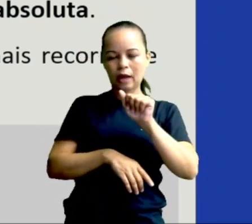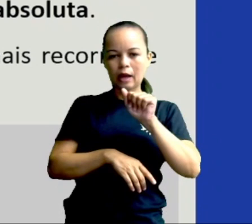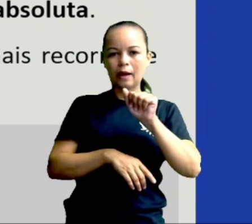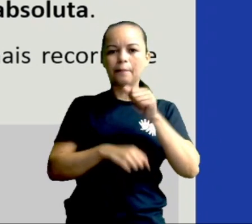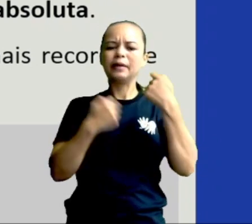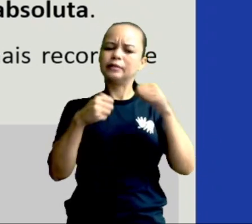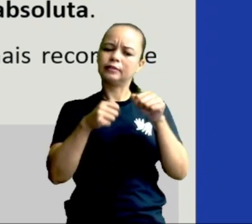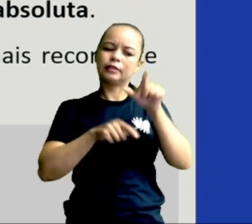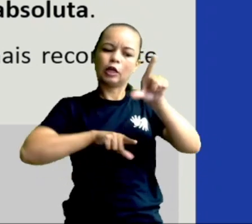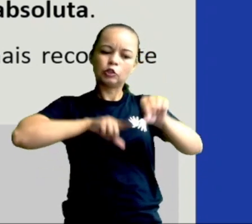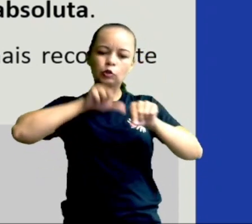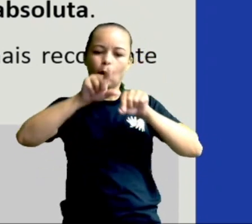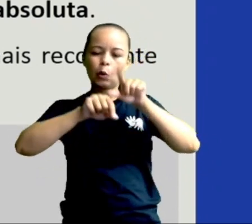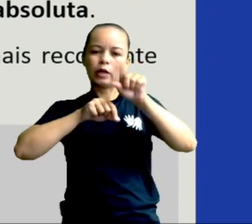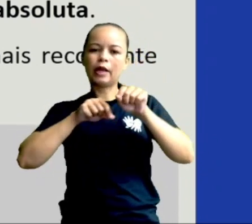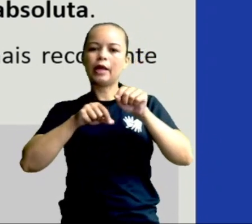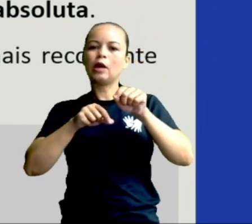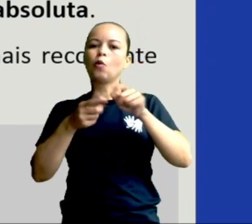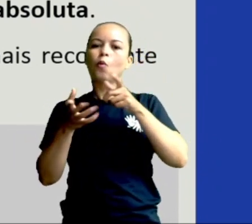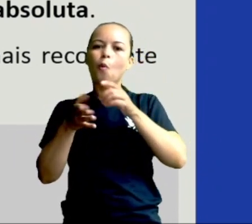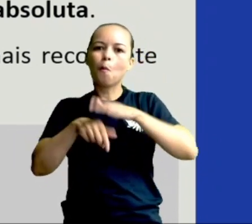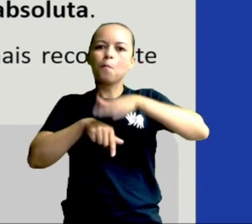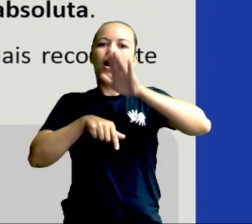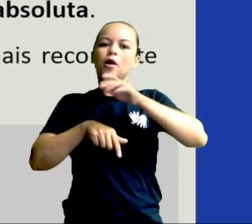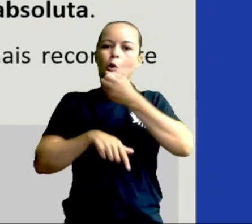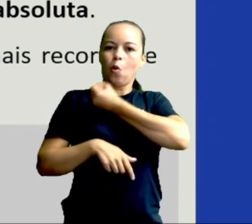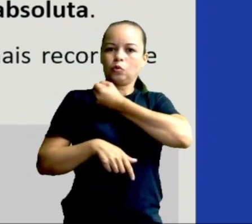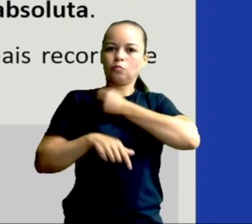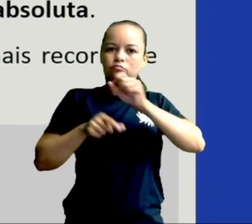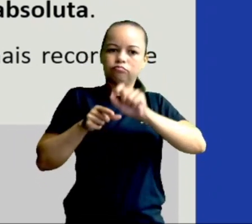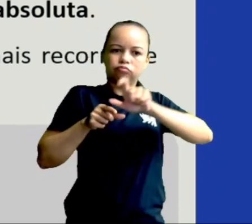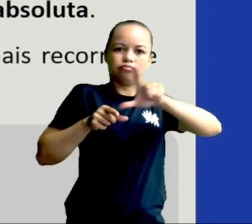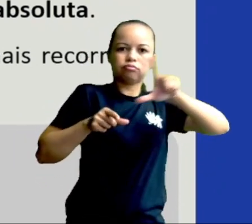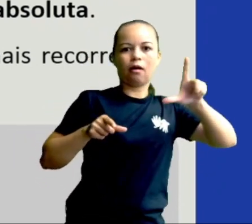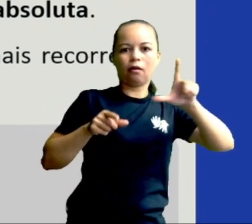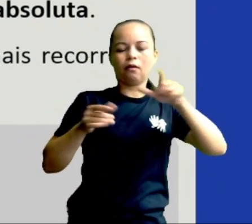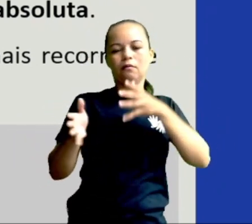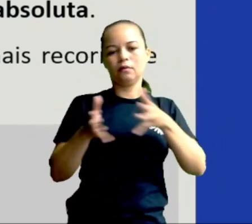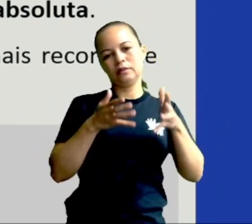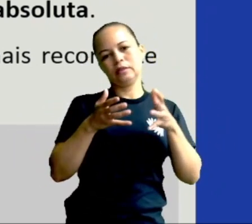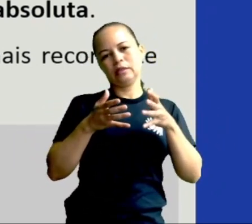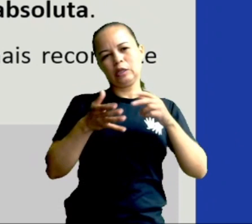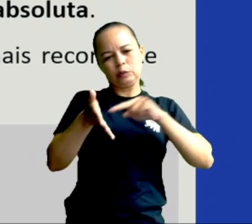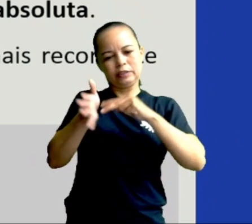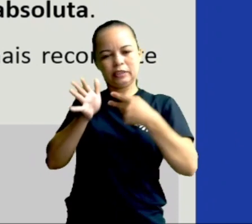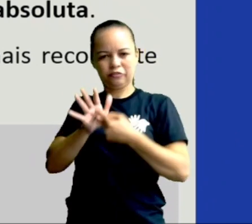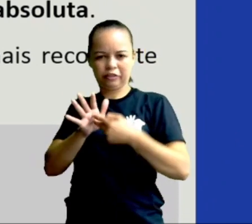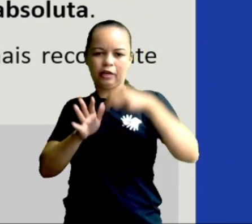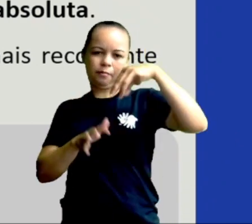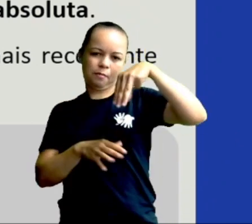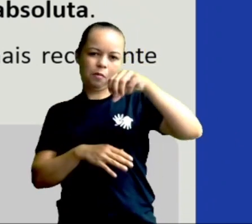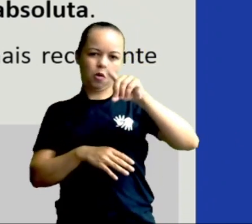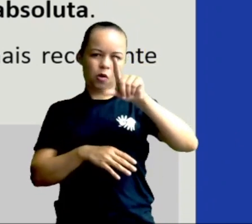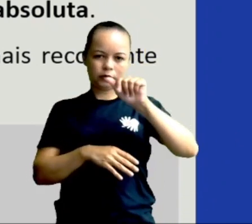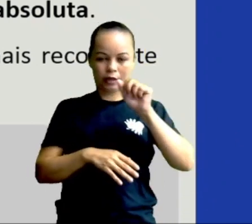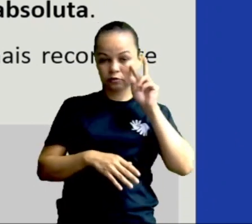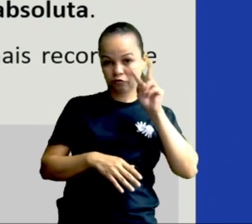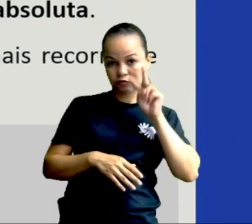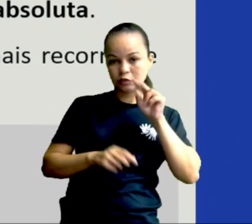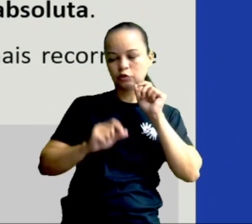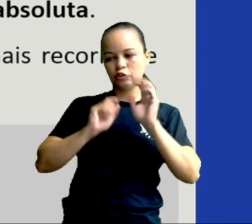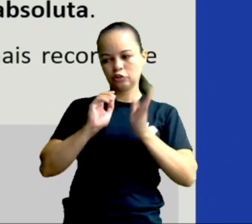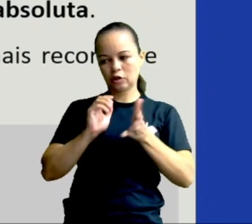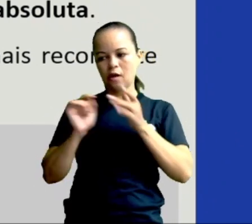o valor com maior frequência absoluta. Lembra lá que a gente viu no significado de moda? E o que é que ocorreu